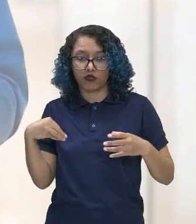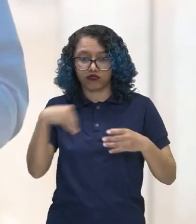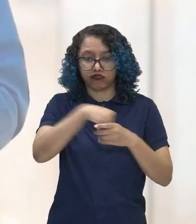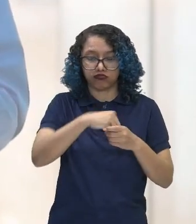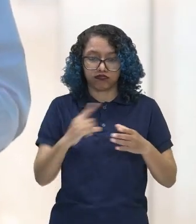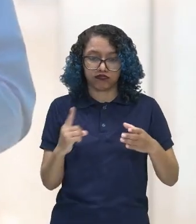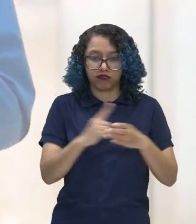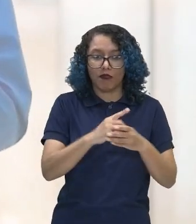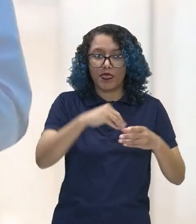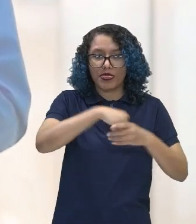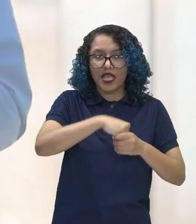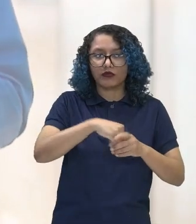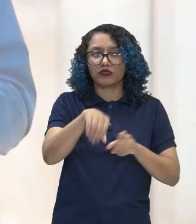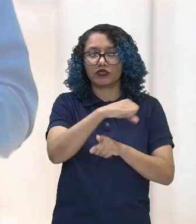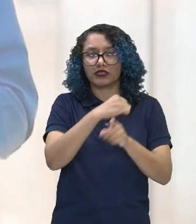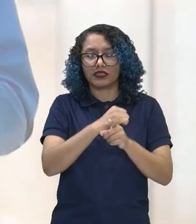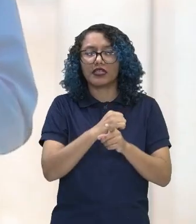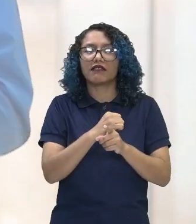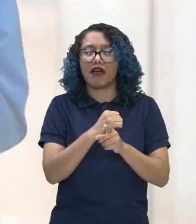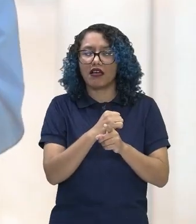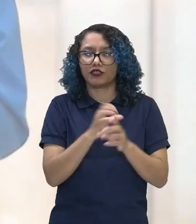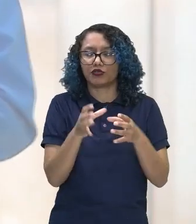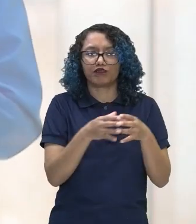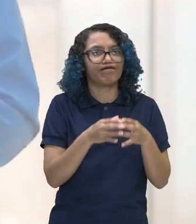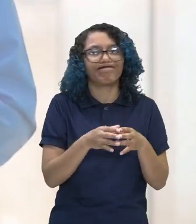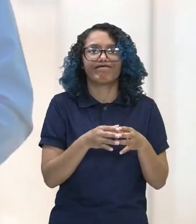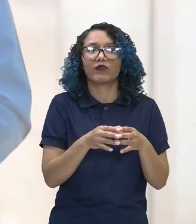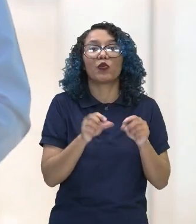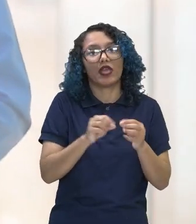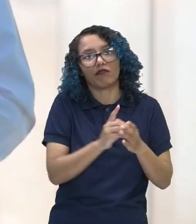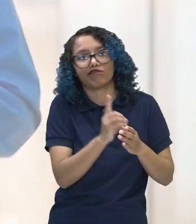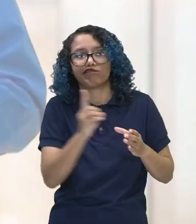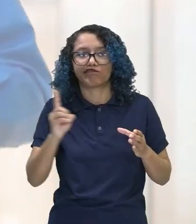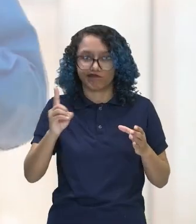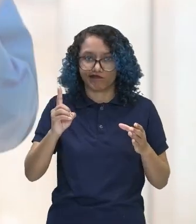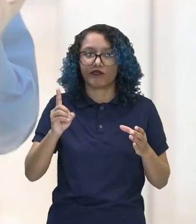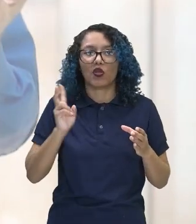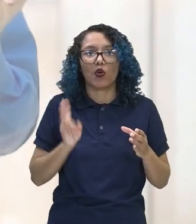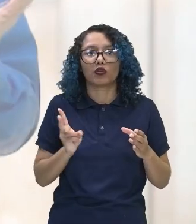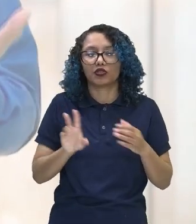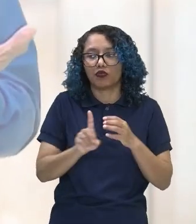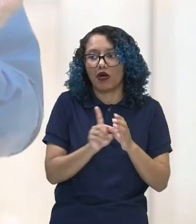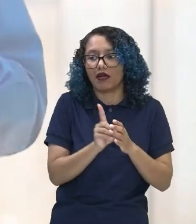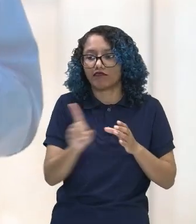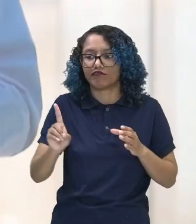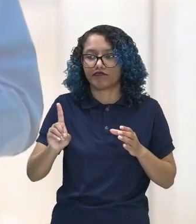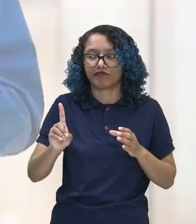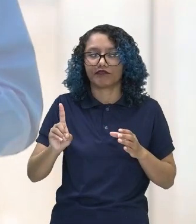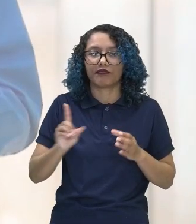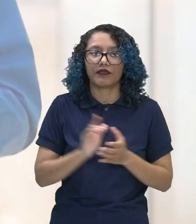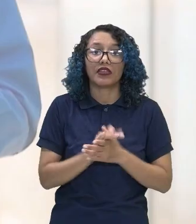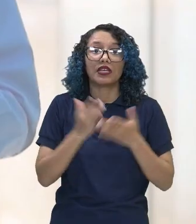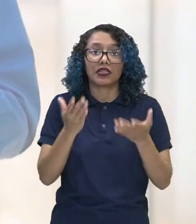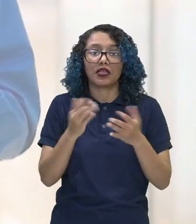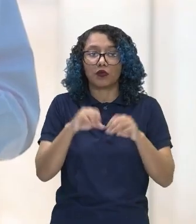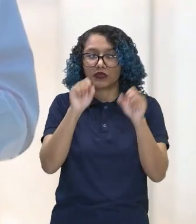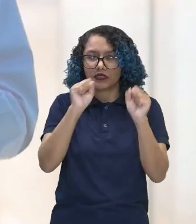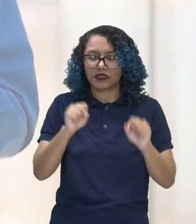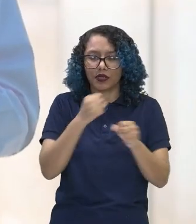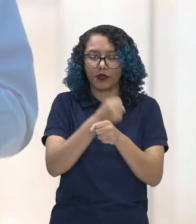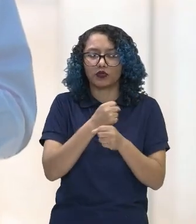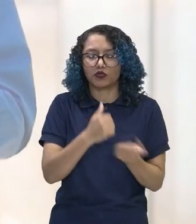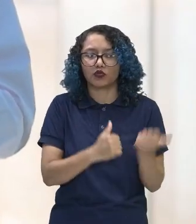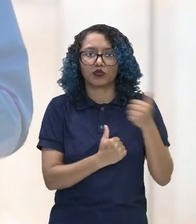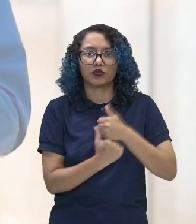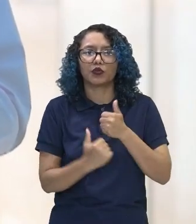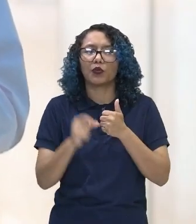de classes, mas sim sua marginalização. Segundo ele, o sistema escravista foi